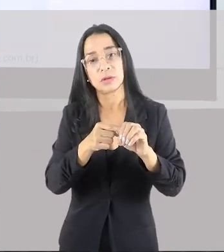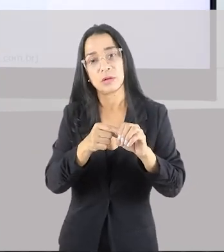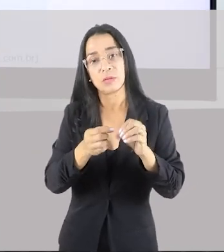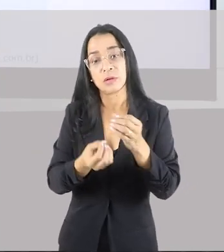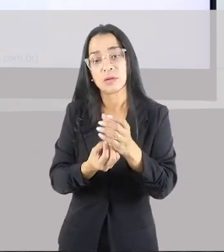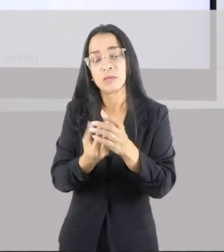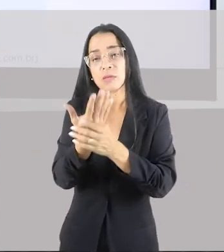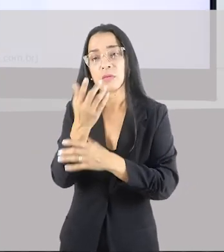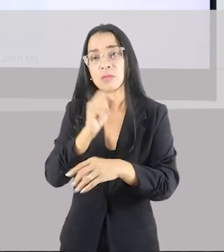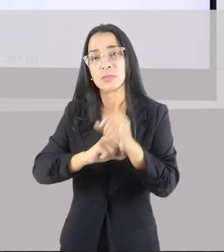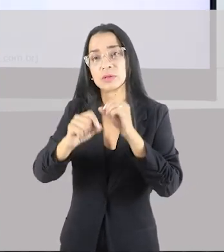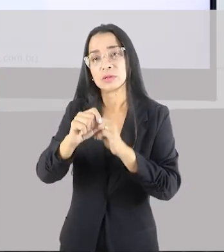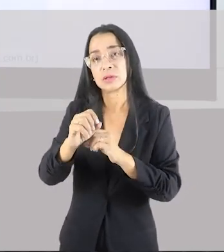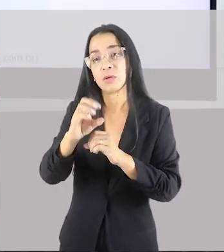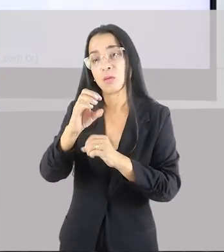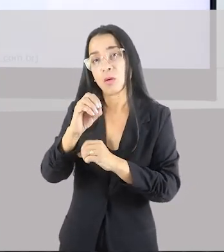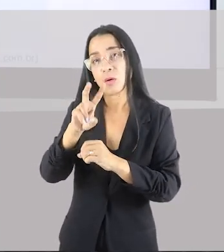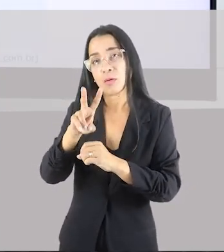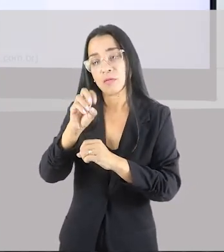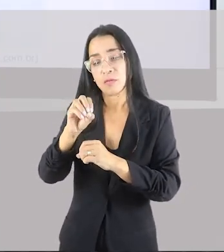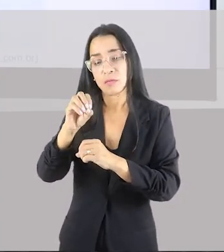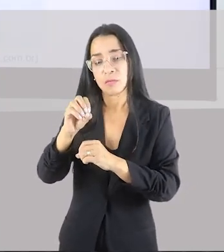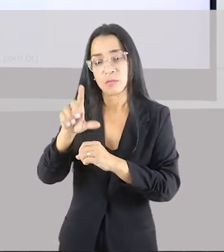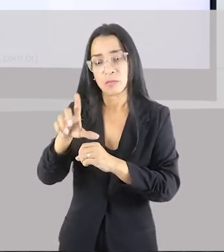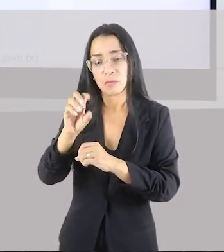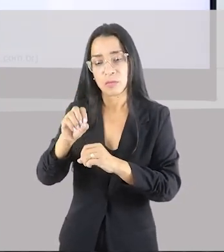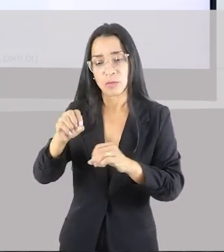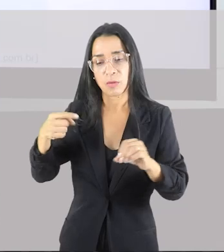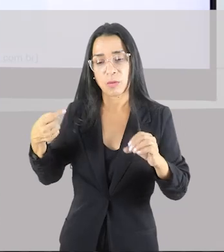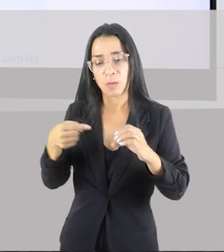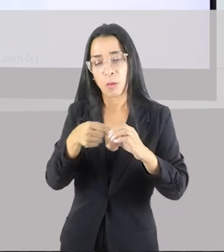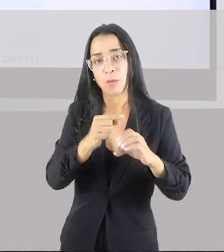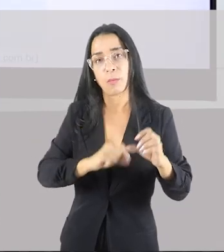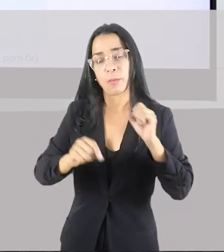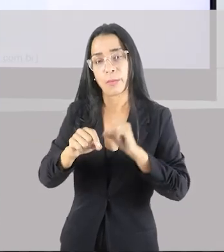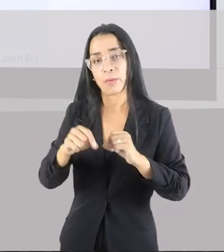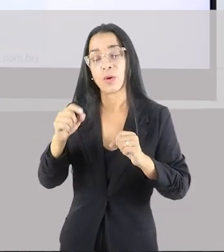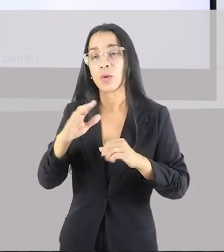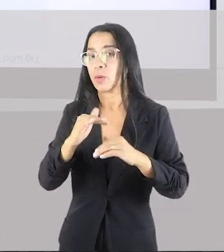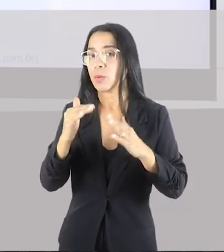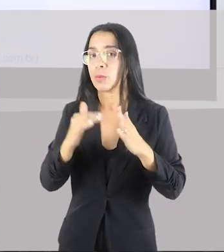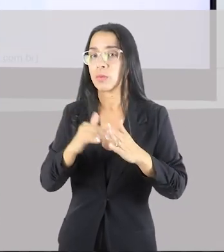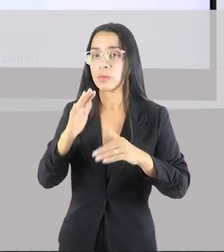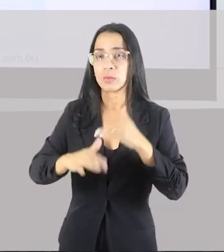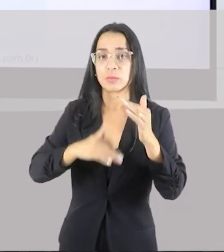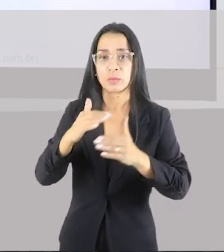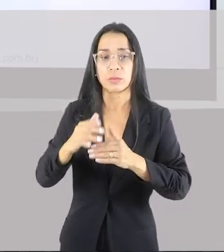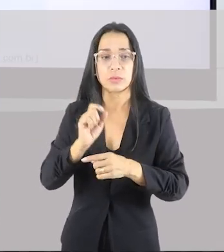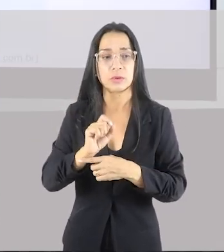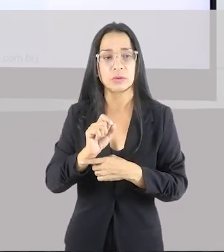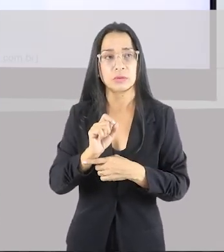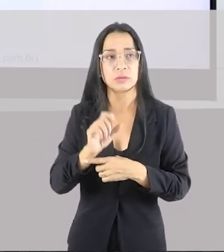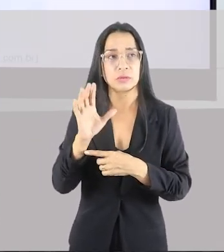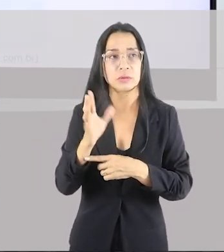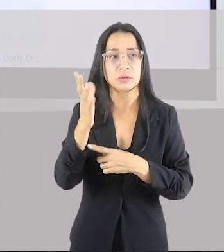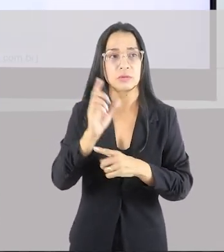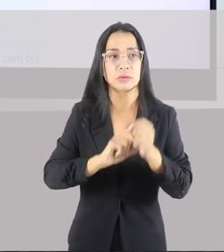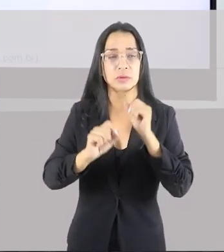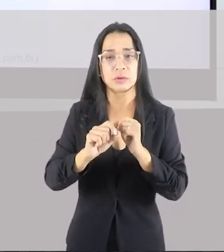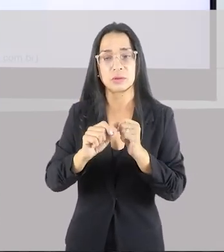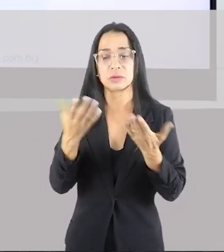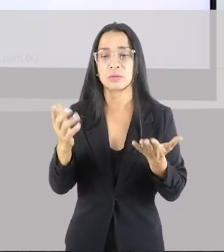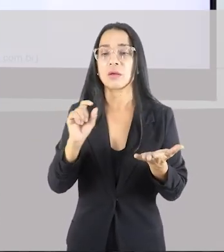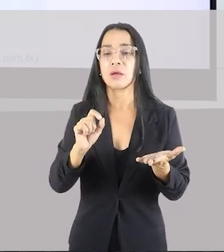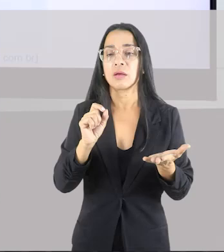forma-se então o óvulo, tá certo? Todo esse processo de formação do gameta feminino, ele